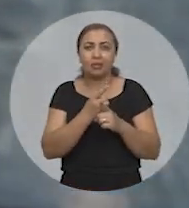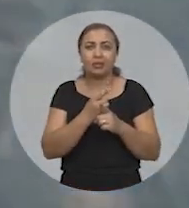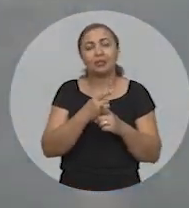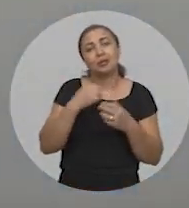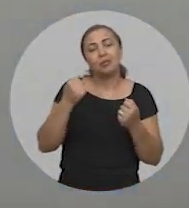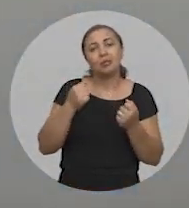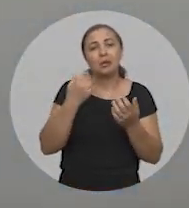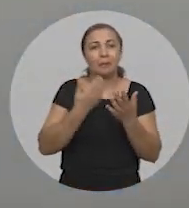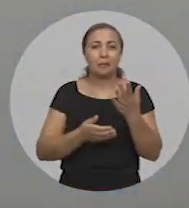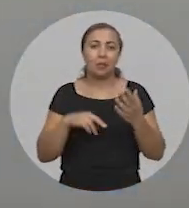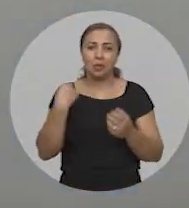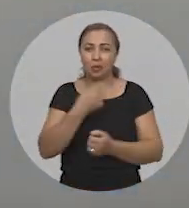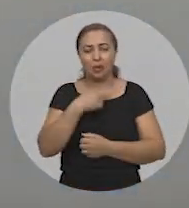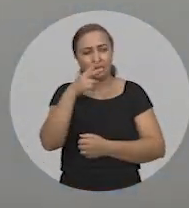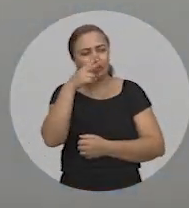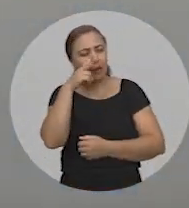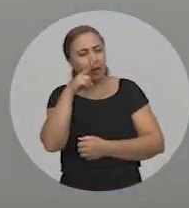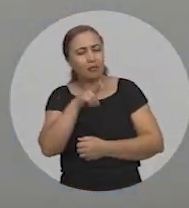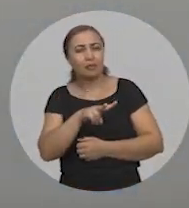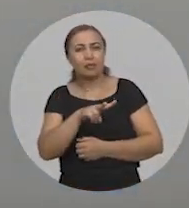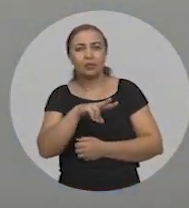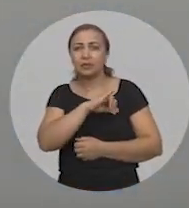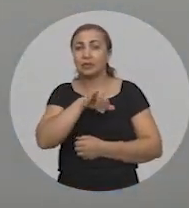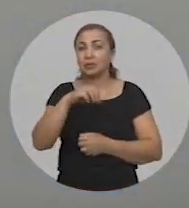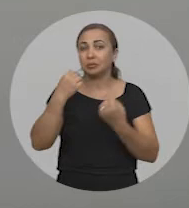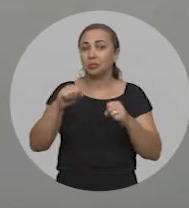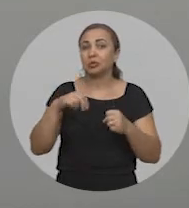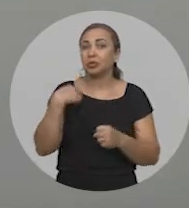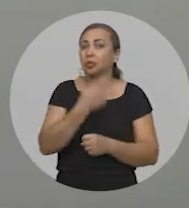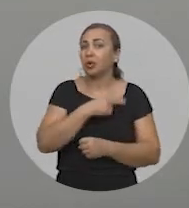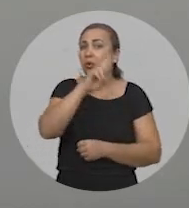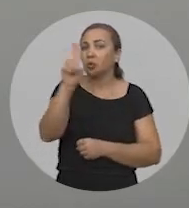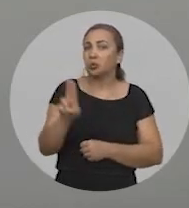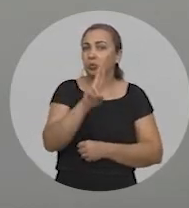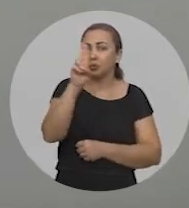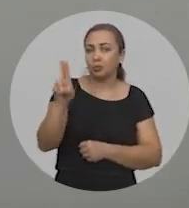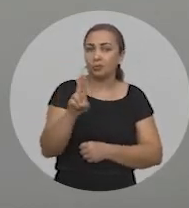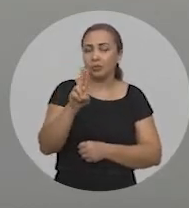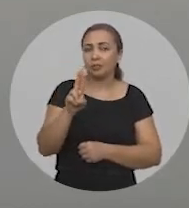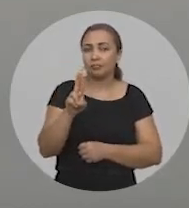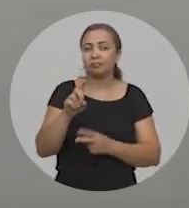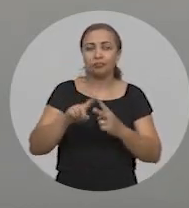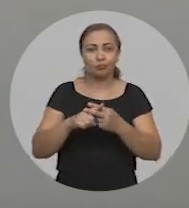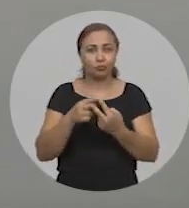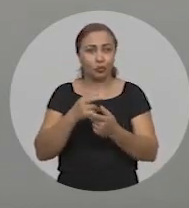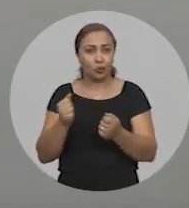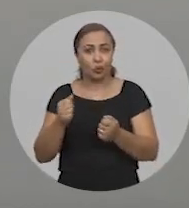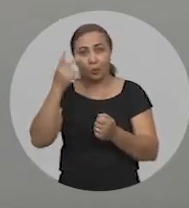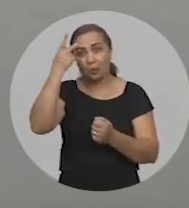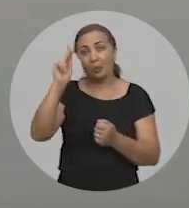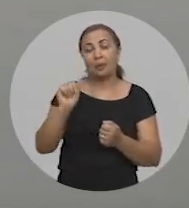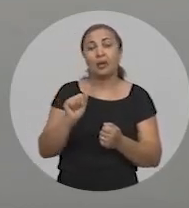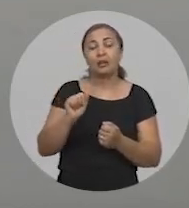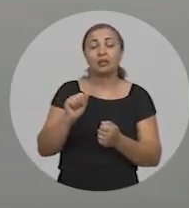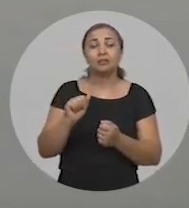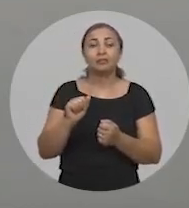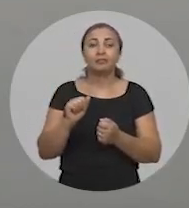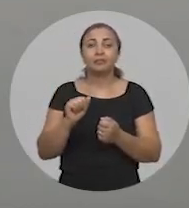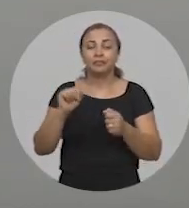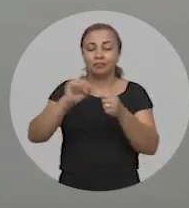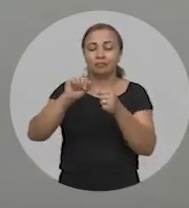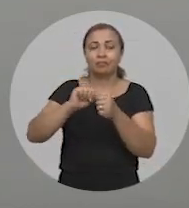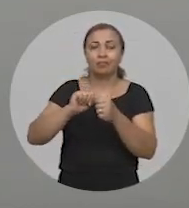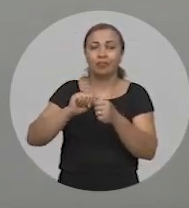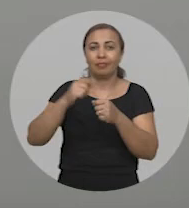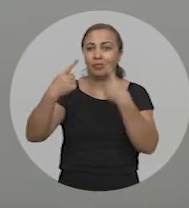detectado essa perecibilidade a gente verificou a possibilidade da gente não tem um gesto produto é